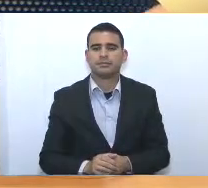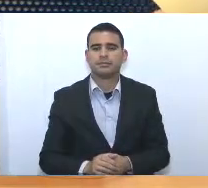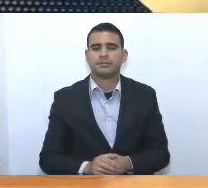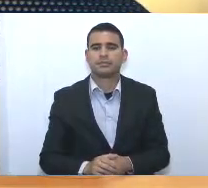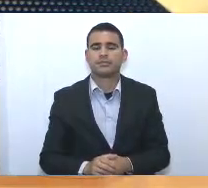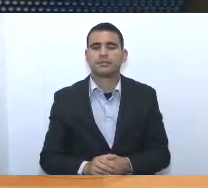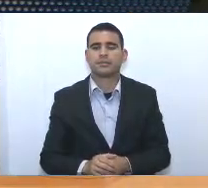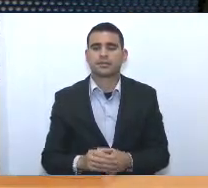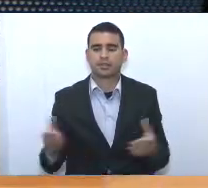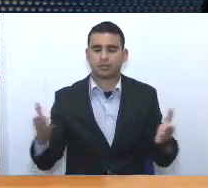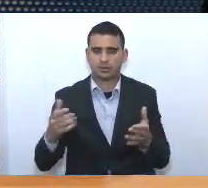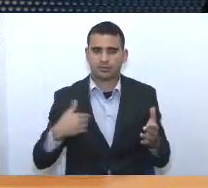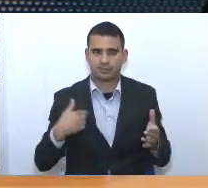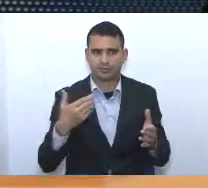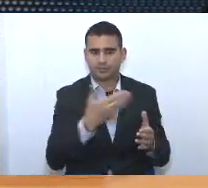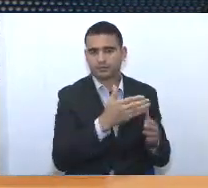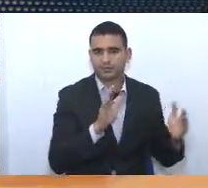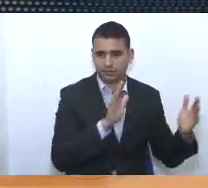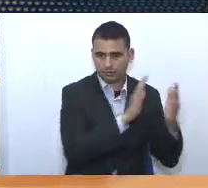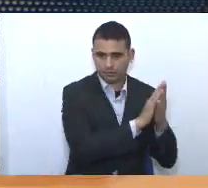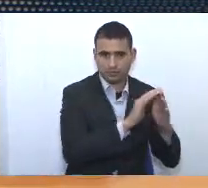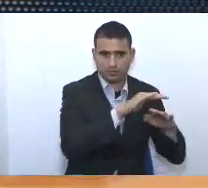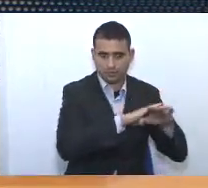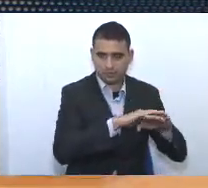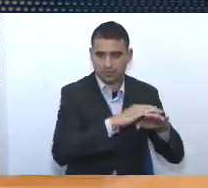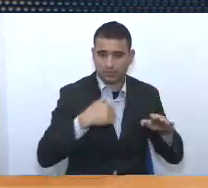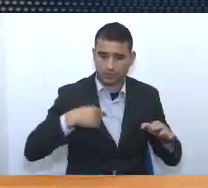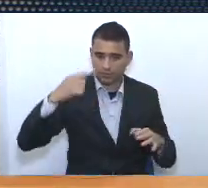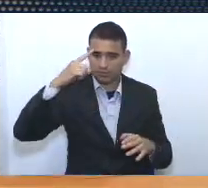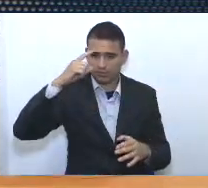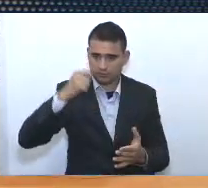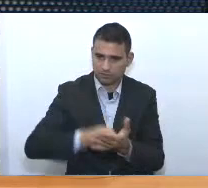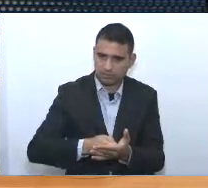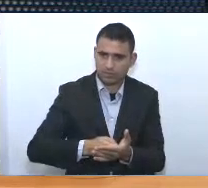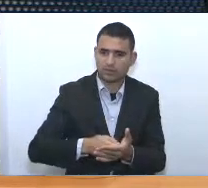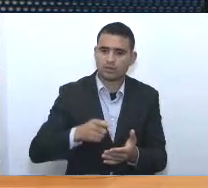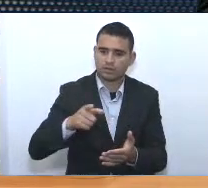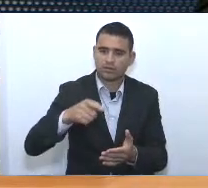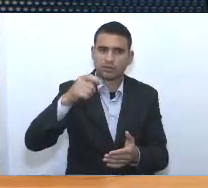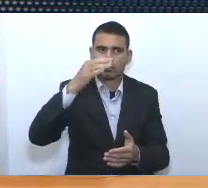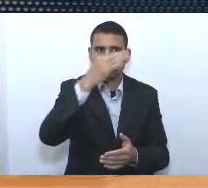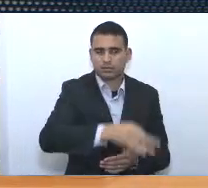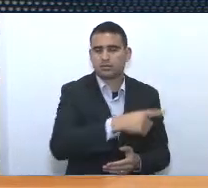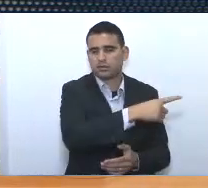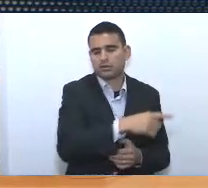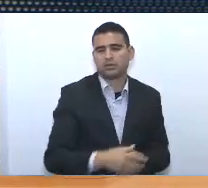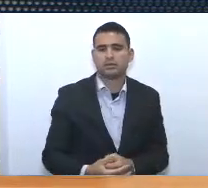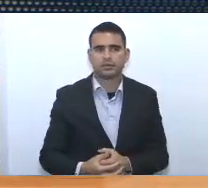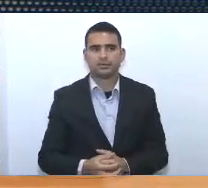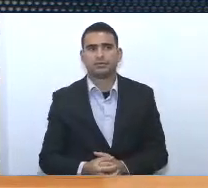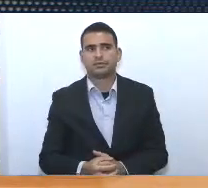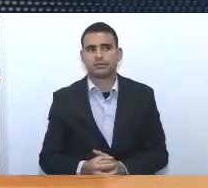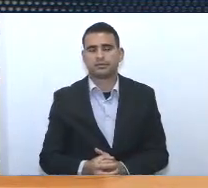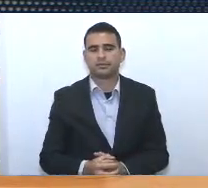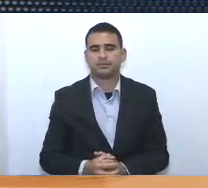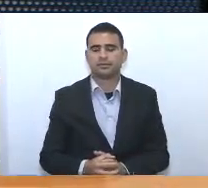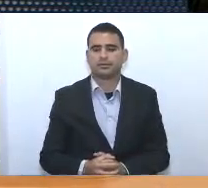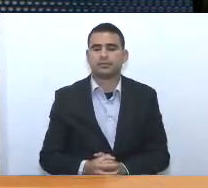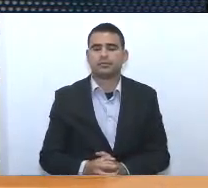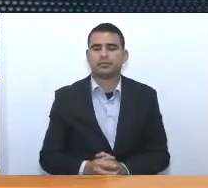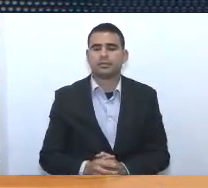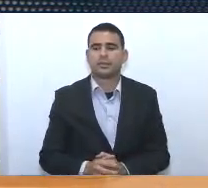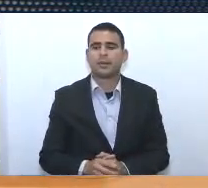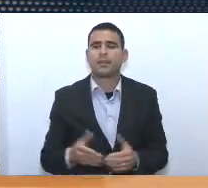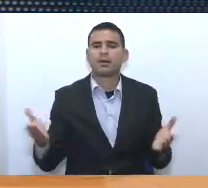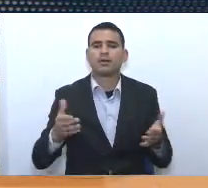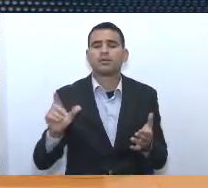pessoalmente contigo falar com o superintendente do SAAI, o Afrânio, para saber do que